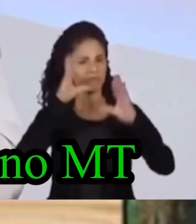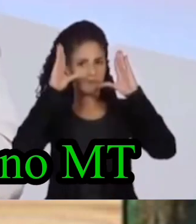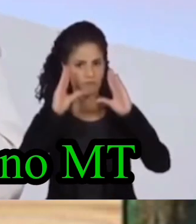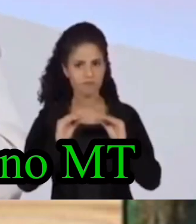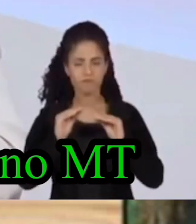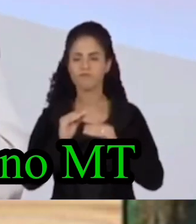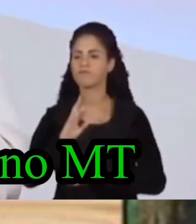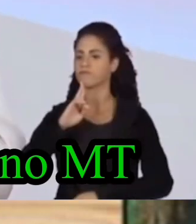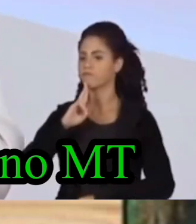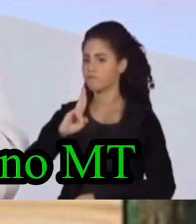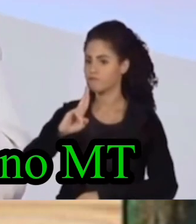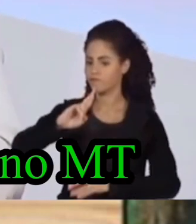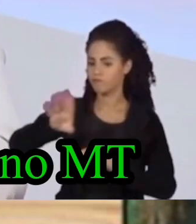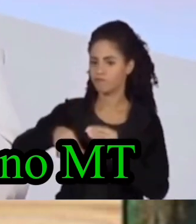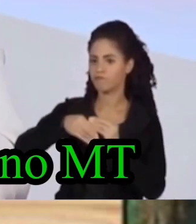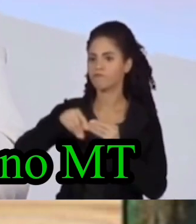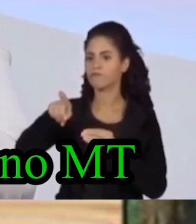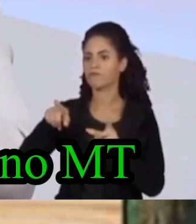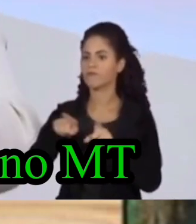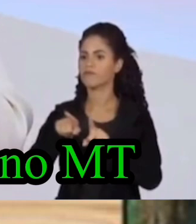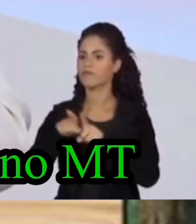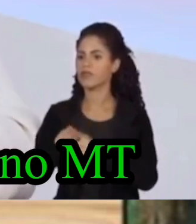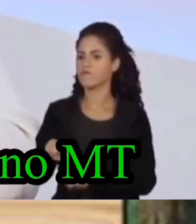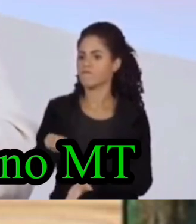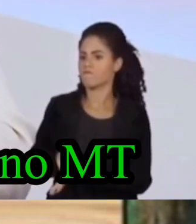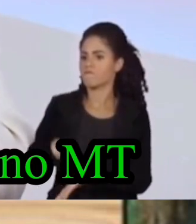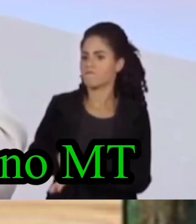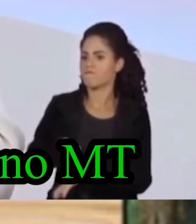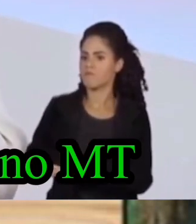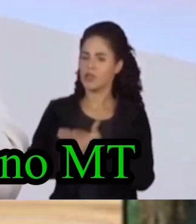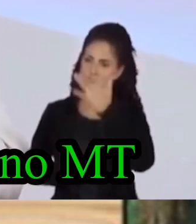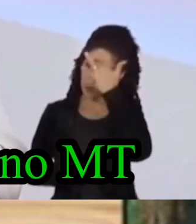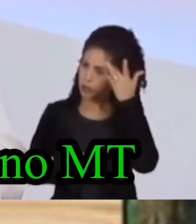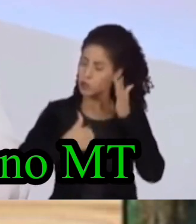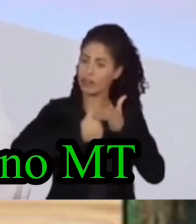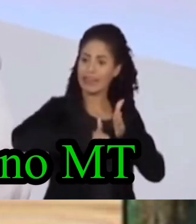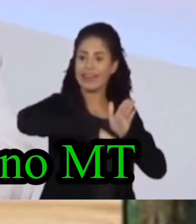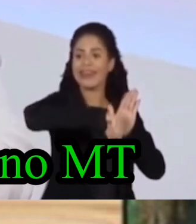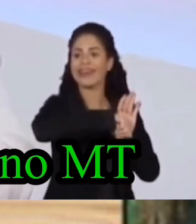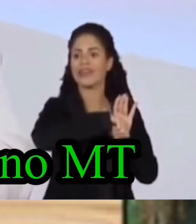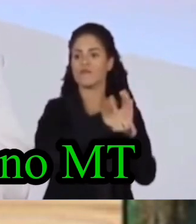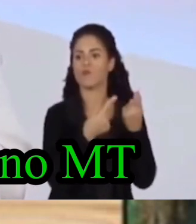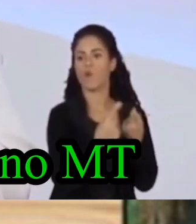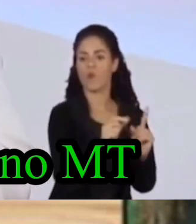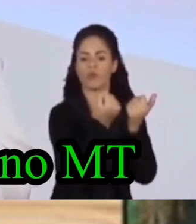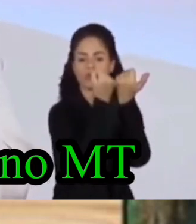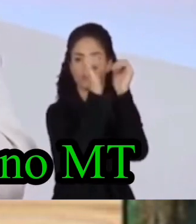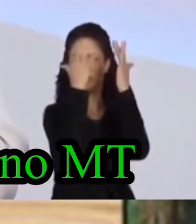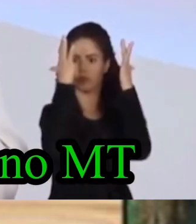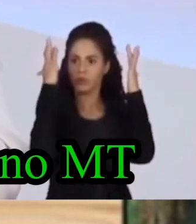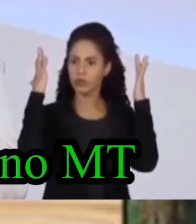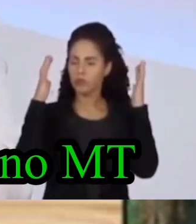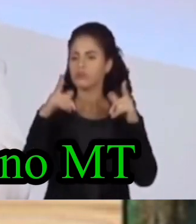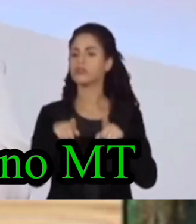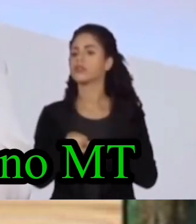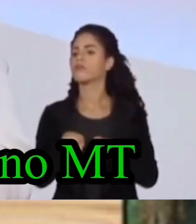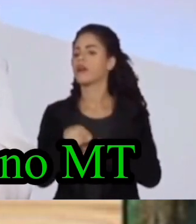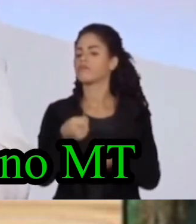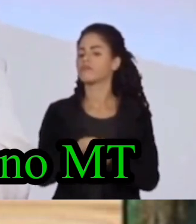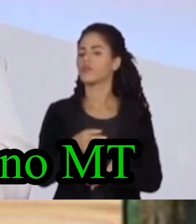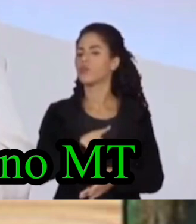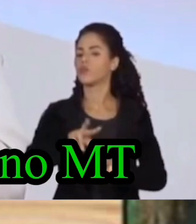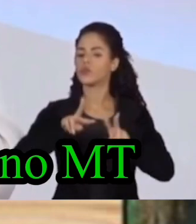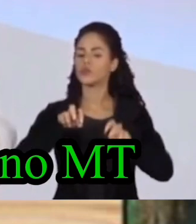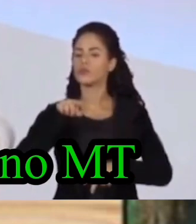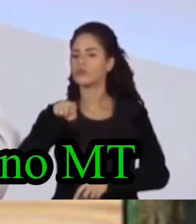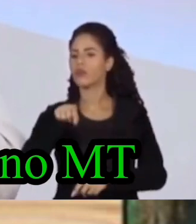aí da sua resposta o senhor tem defendido penas mais duras para Quem comete crimes de desmatamento tem inclusive intensificado esse discurso